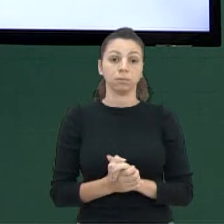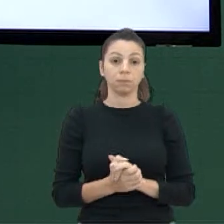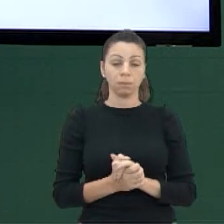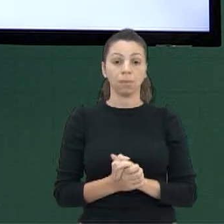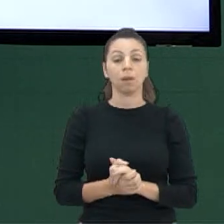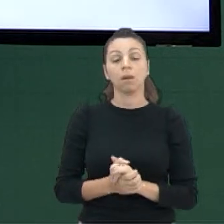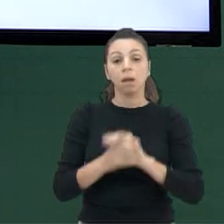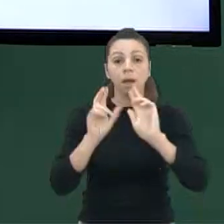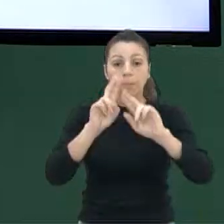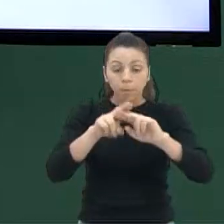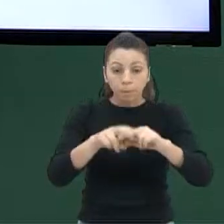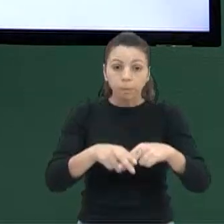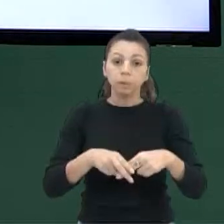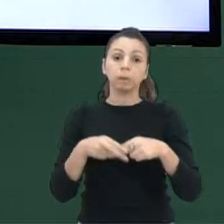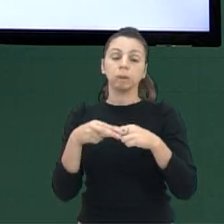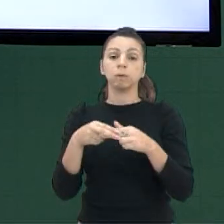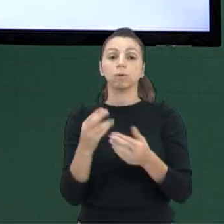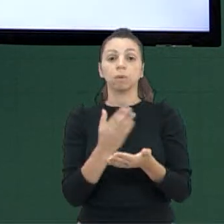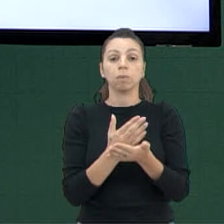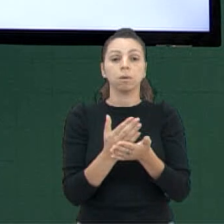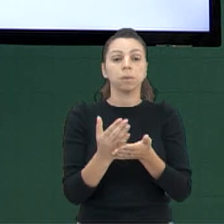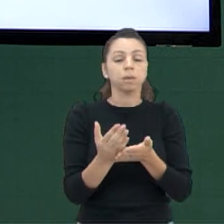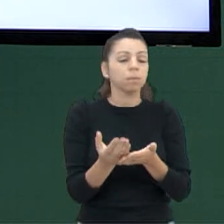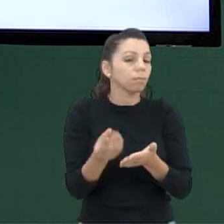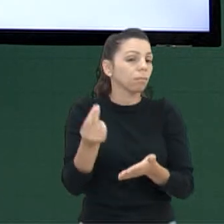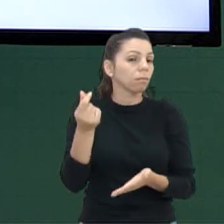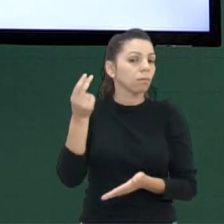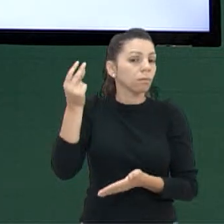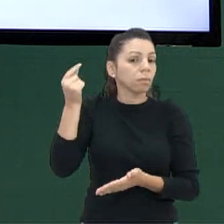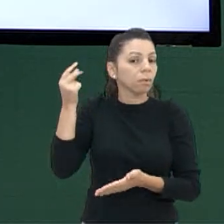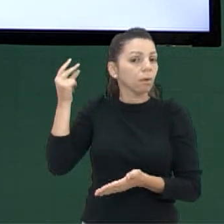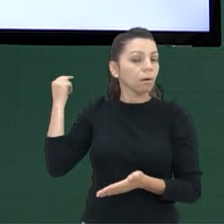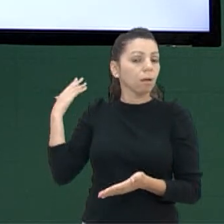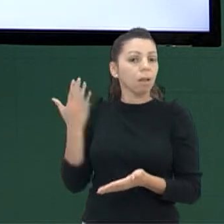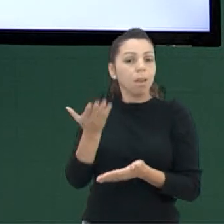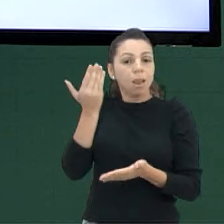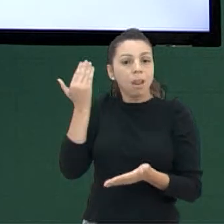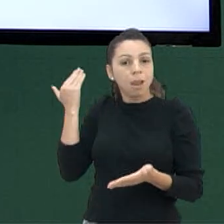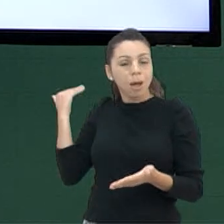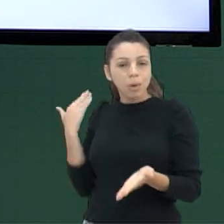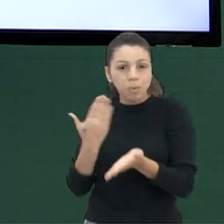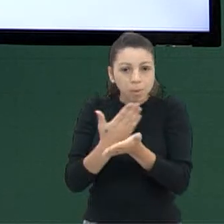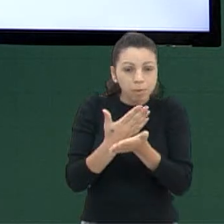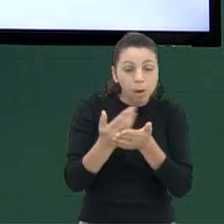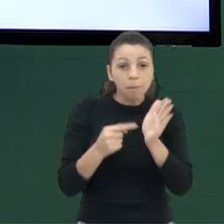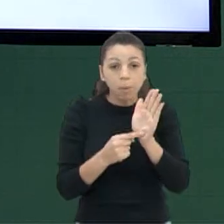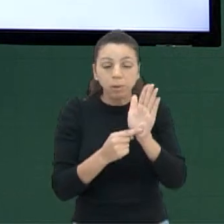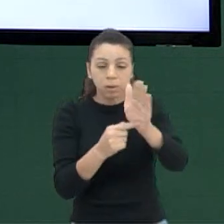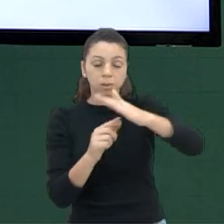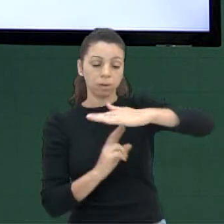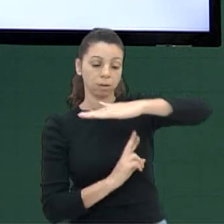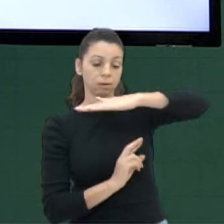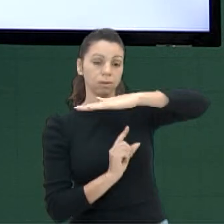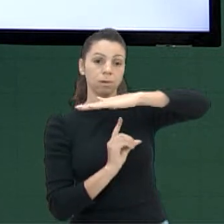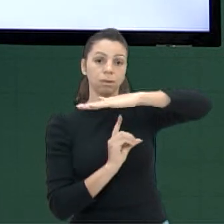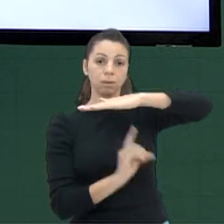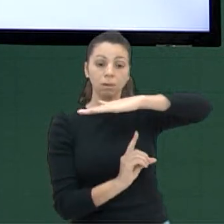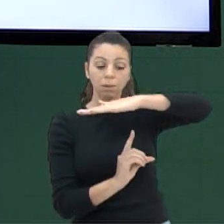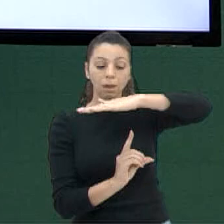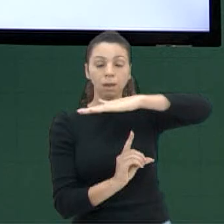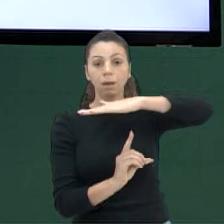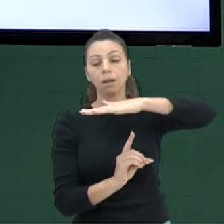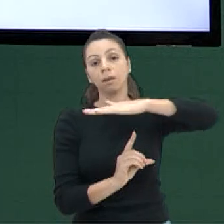nós iniciamos bem lá no começo, nas primeiras apresentações, mostrando quando eu tenho denominador sem